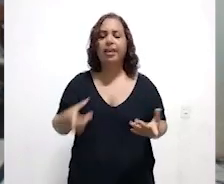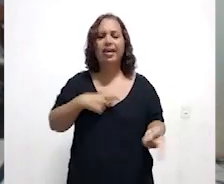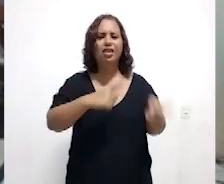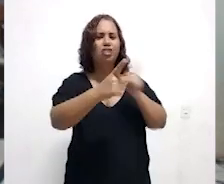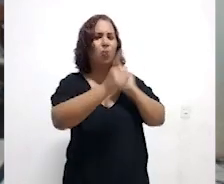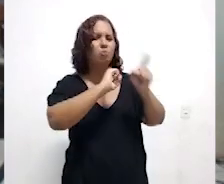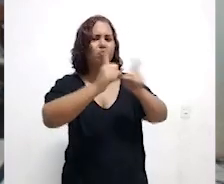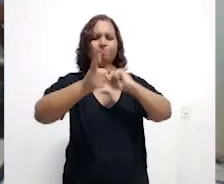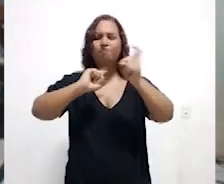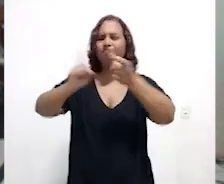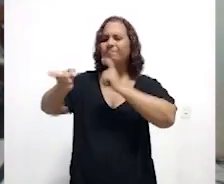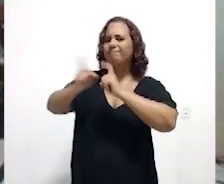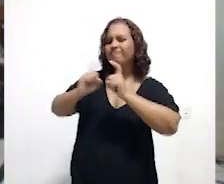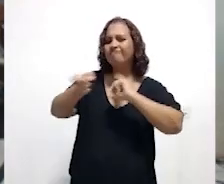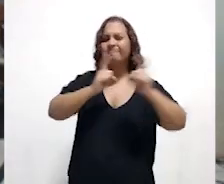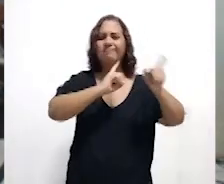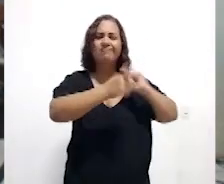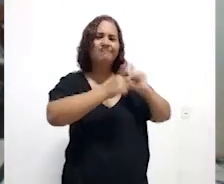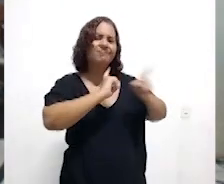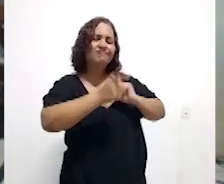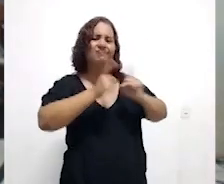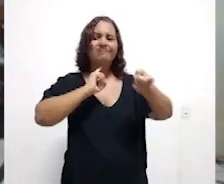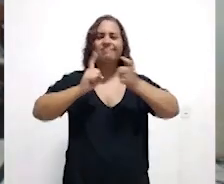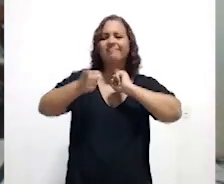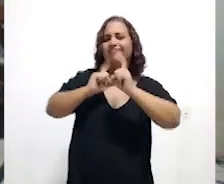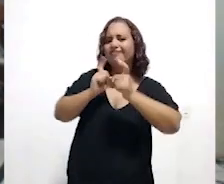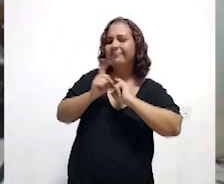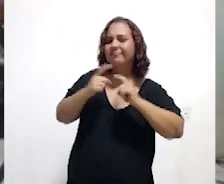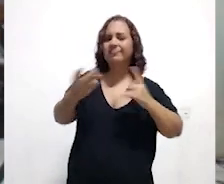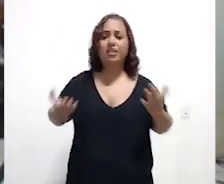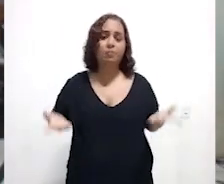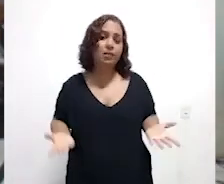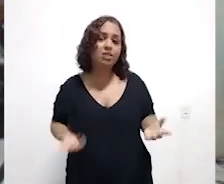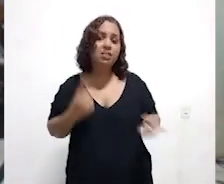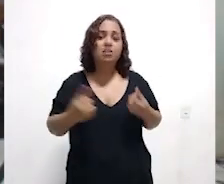discutindo algum assunto, alguma questão.